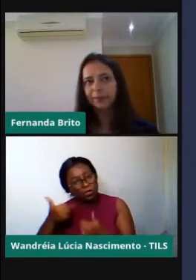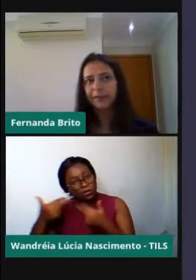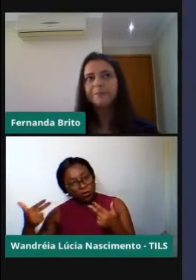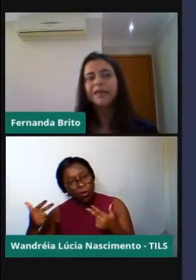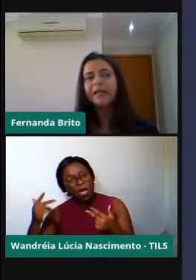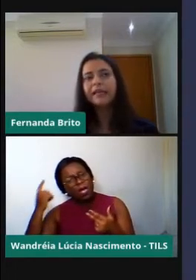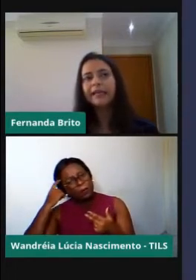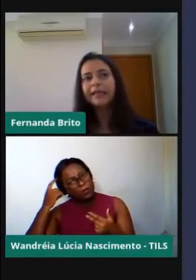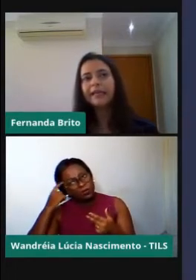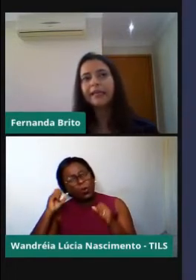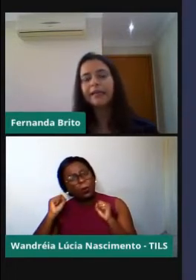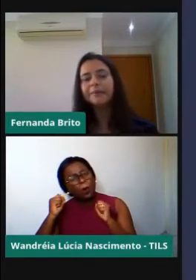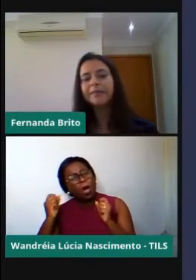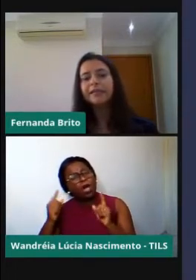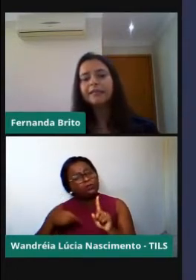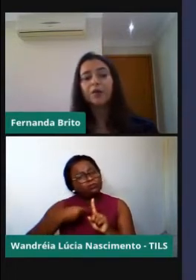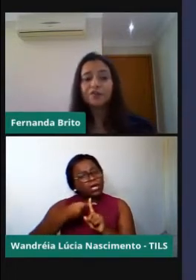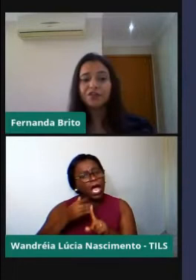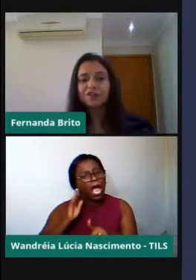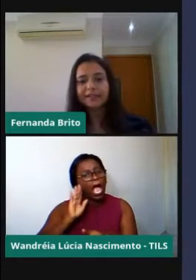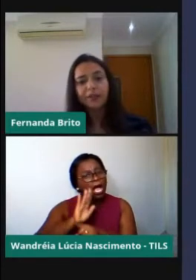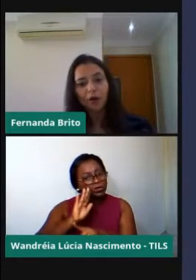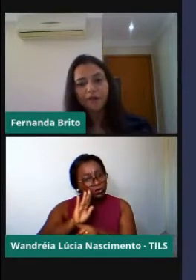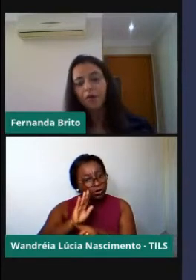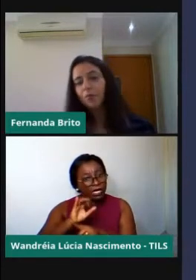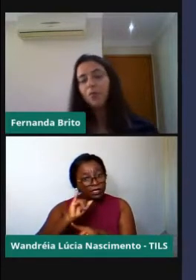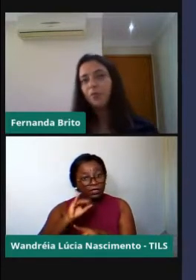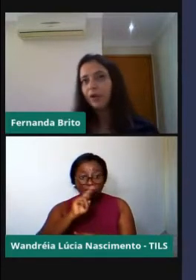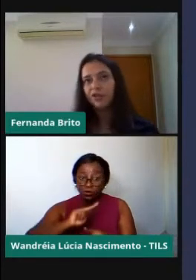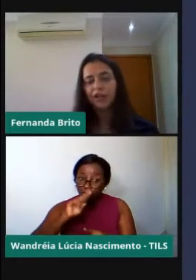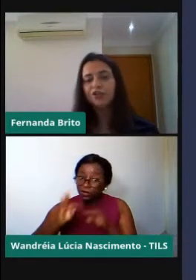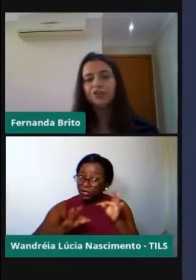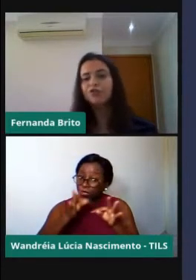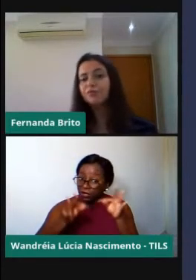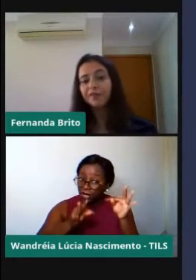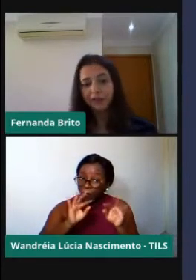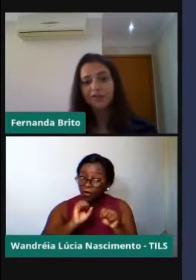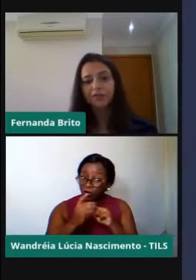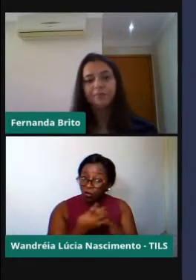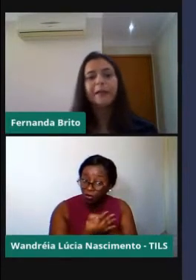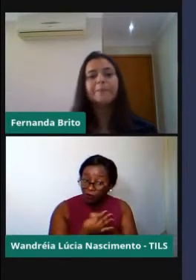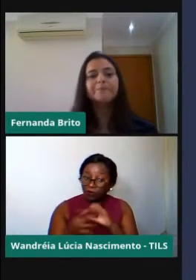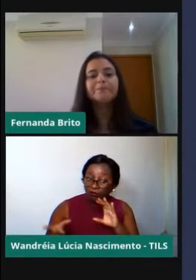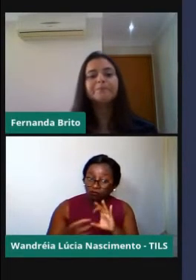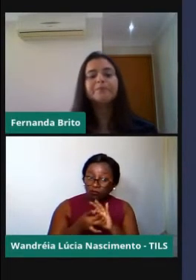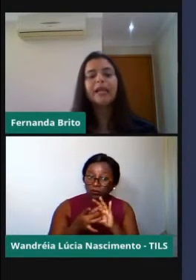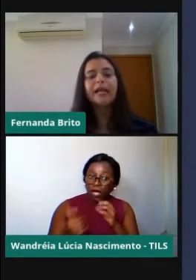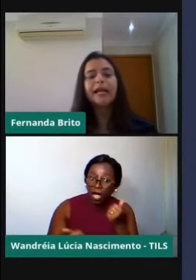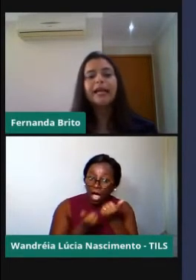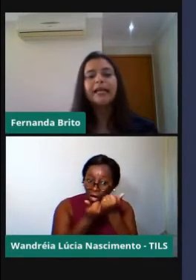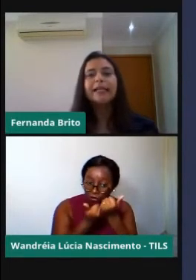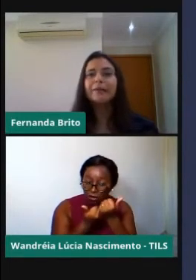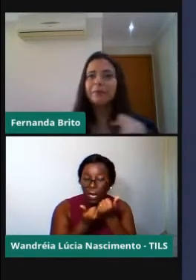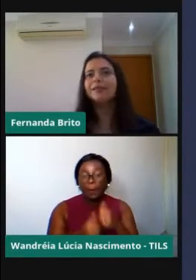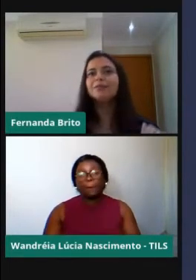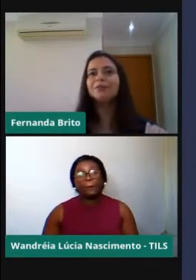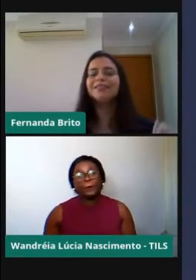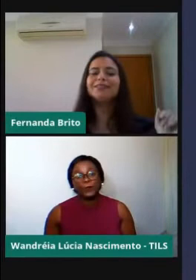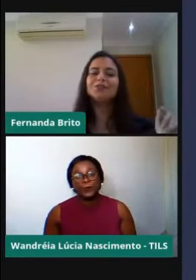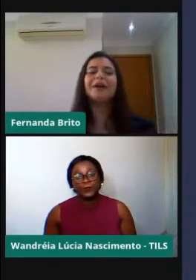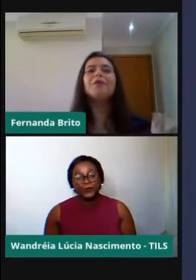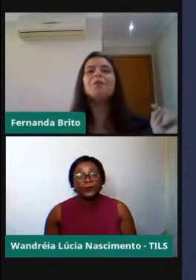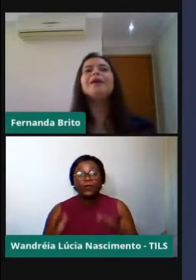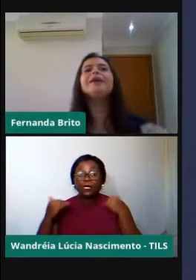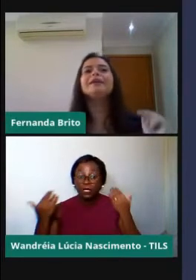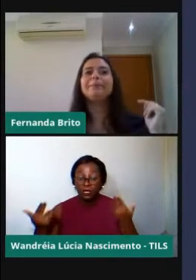na terapia da Covid-19 como um agente adjuvante, né? Lembrando